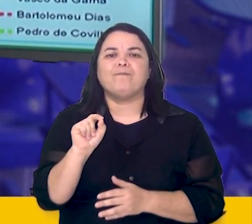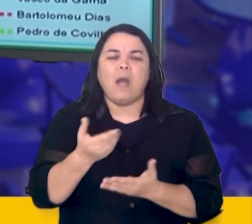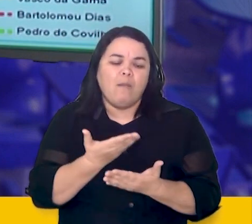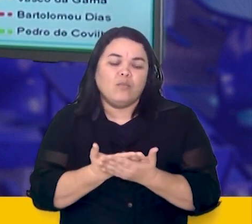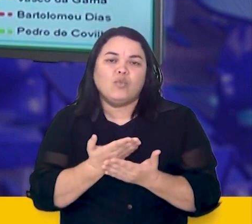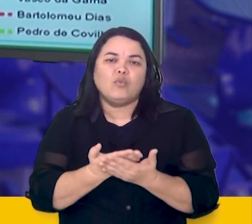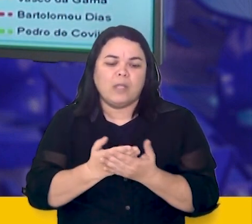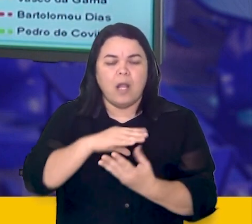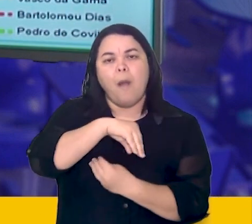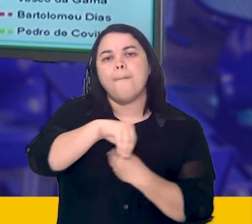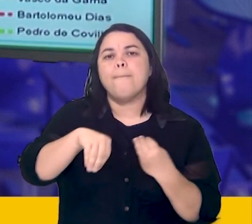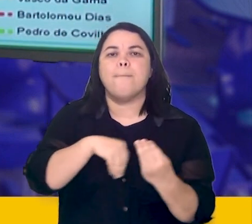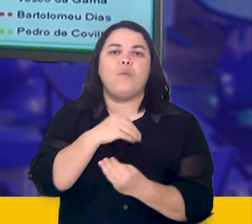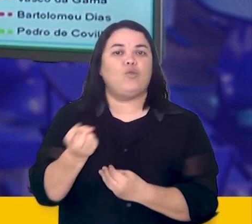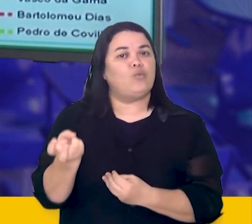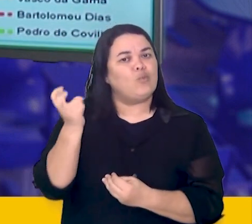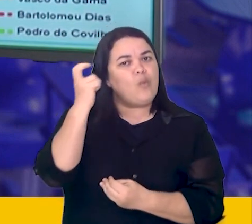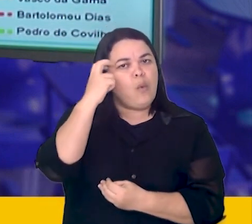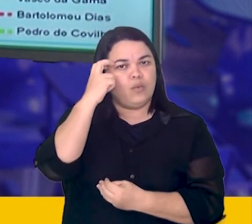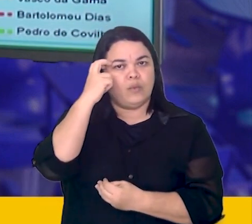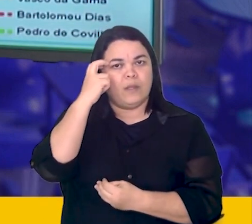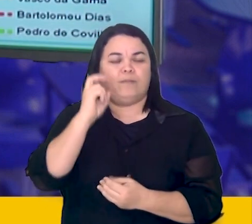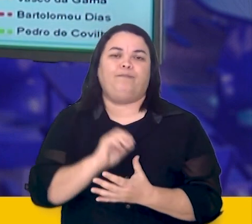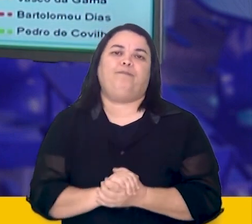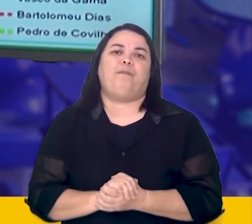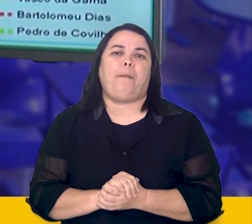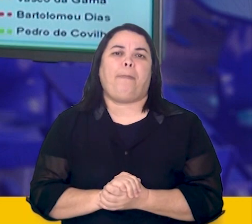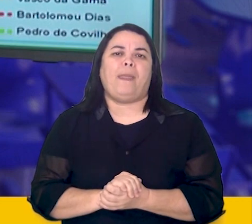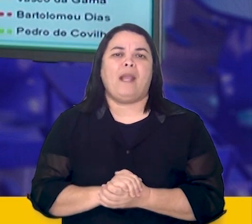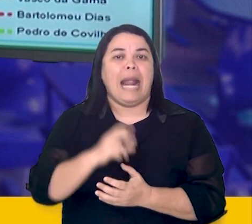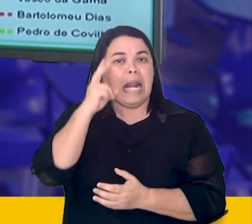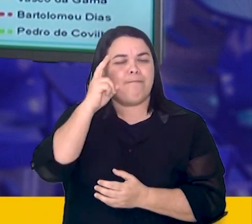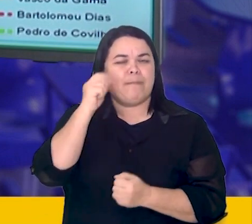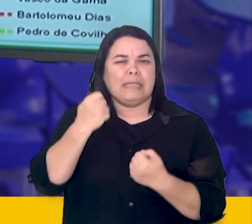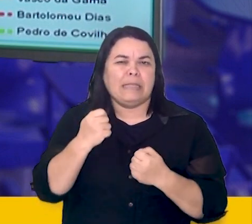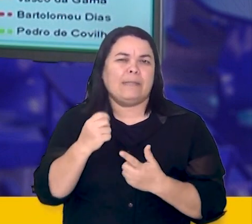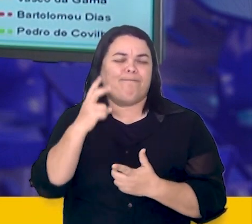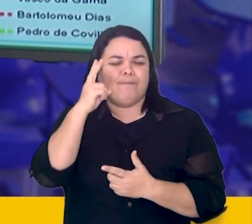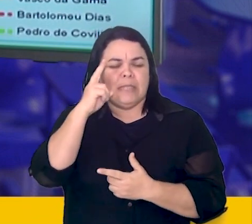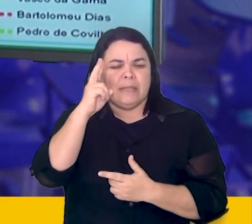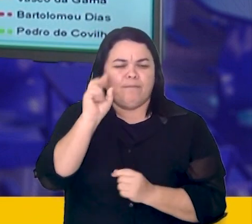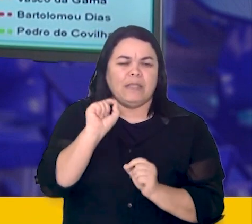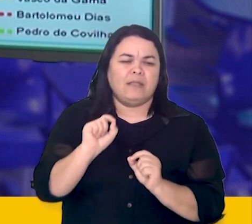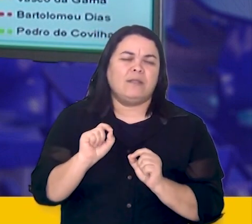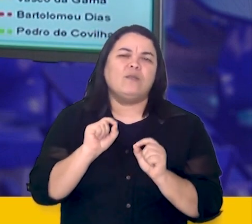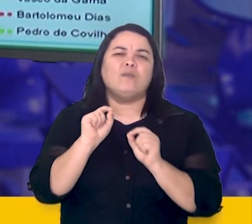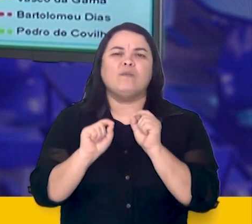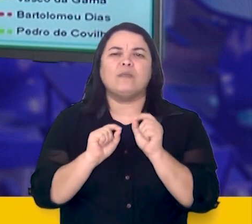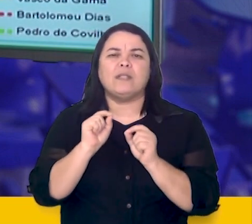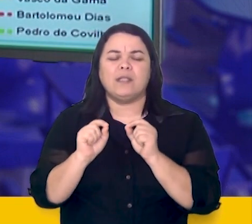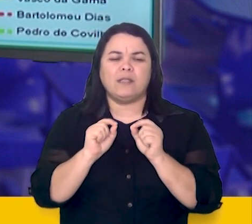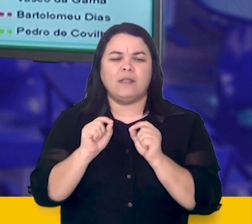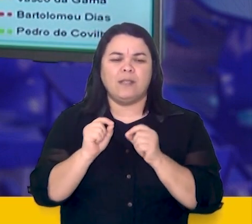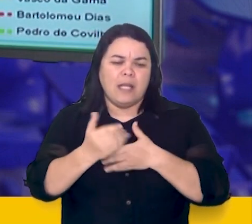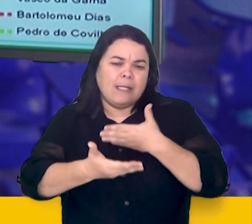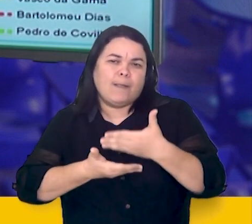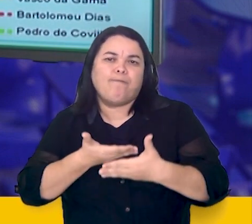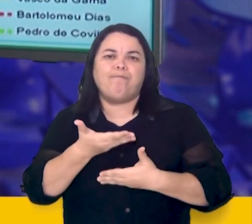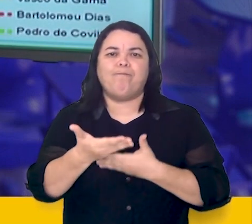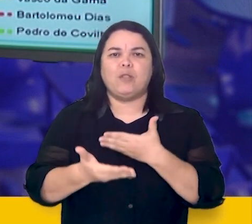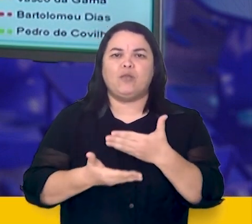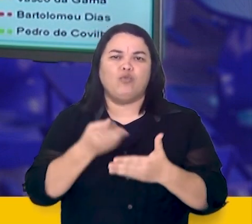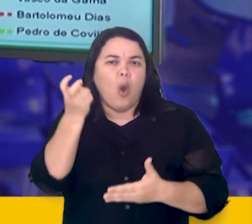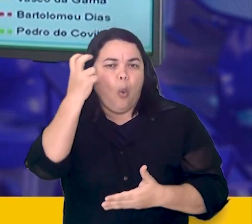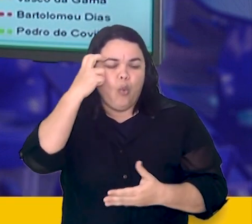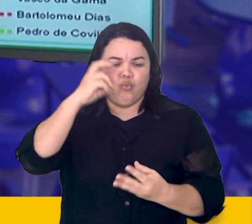desta mistura cultural. Vamos lembrar que esta mistura e esse contato que passa a